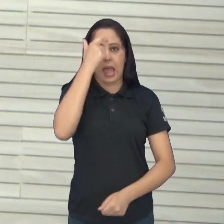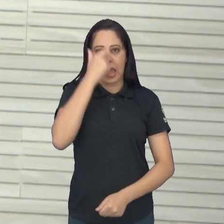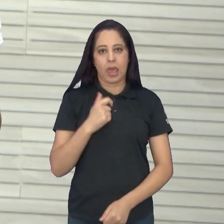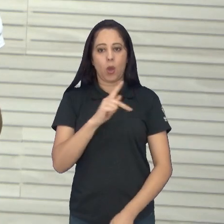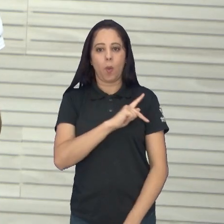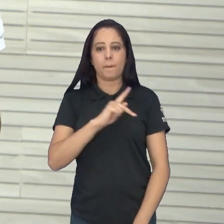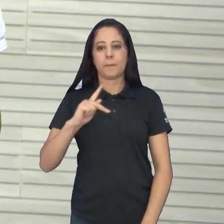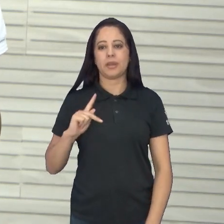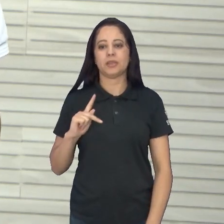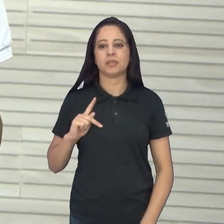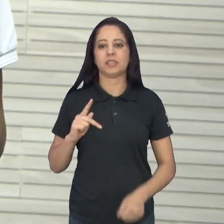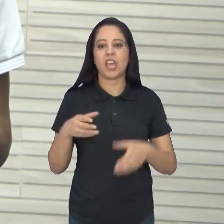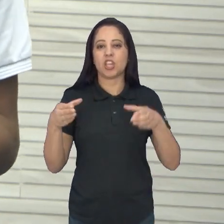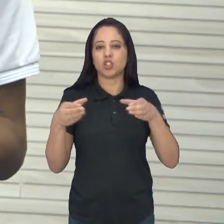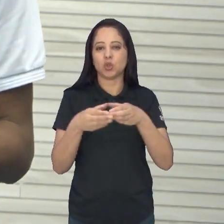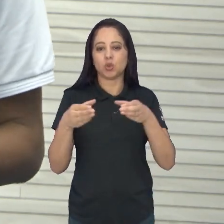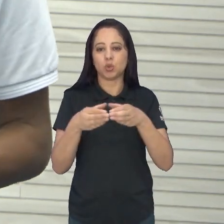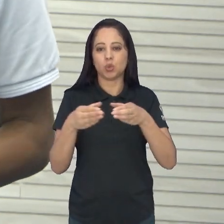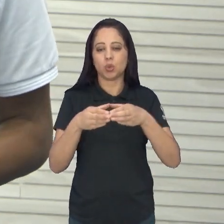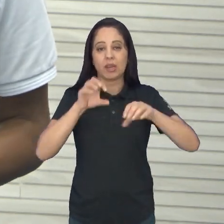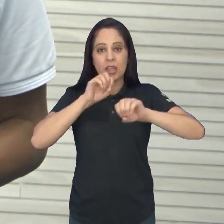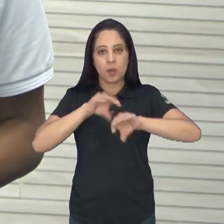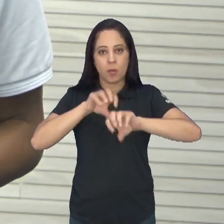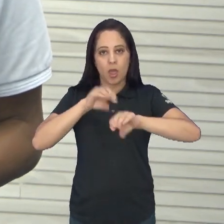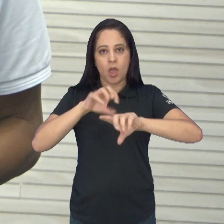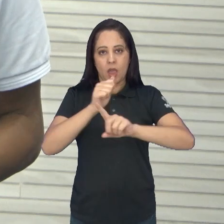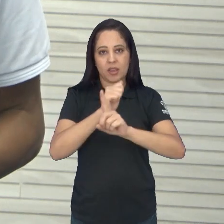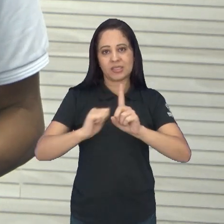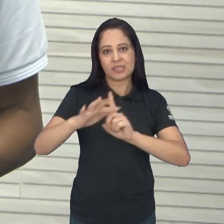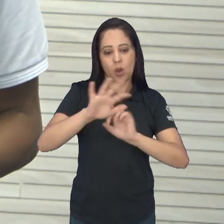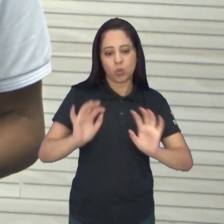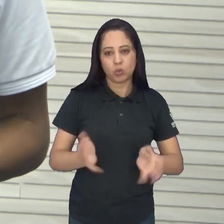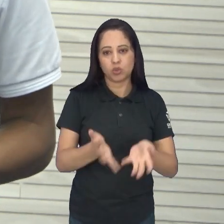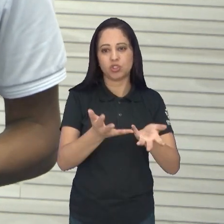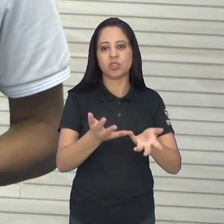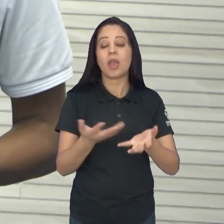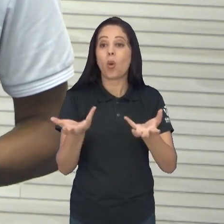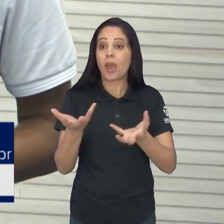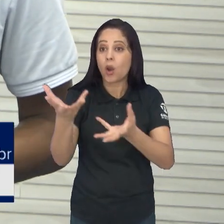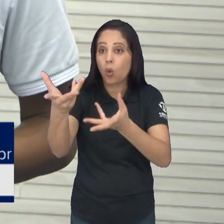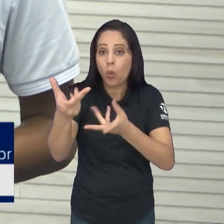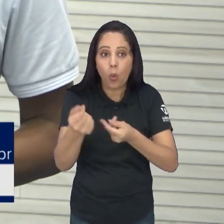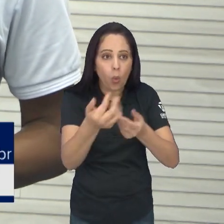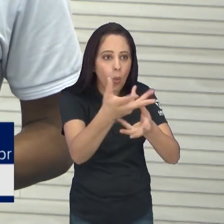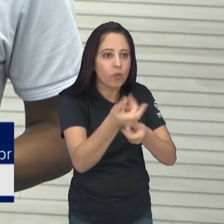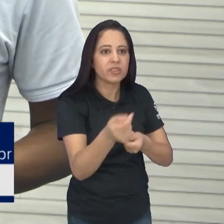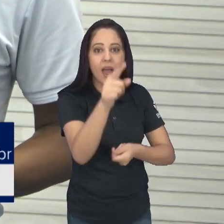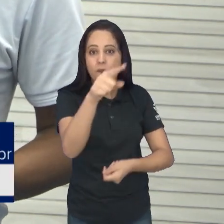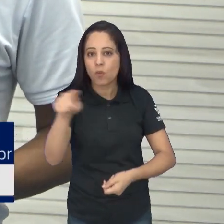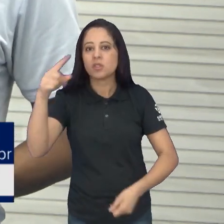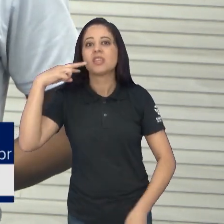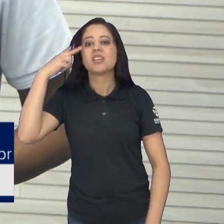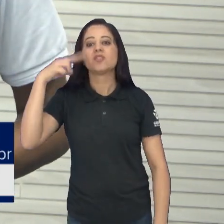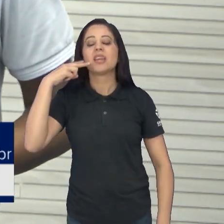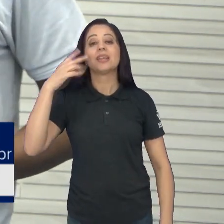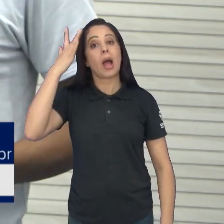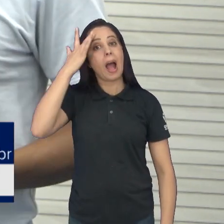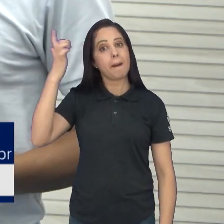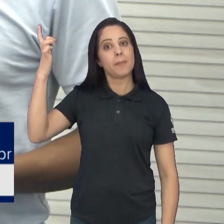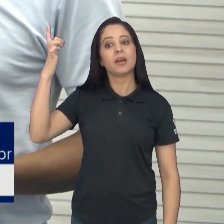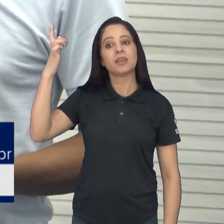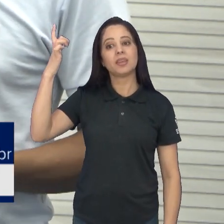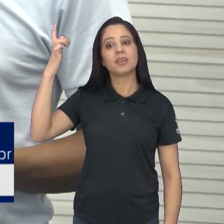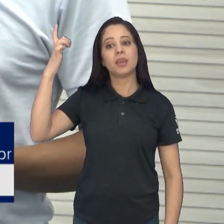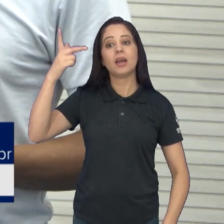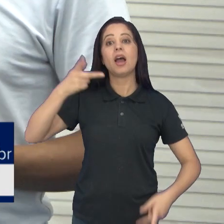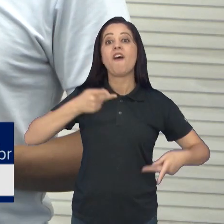né, da Comissão Educação e Promoção Social, quero convidar todos os colegas vereadores para amanhã a gente fazer